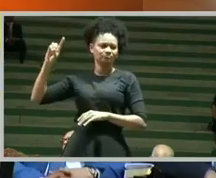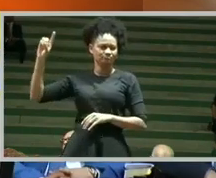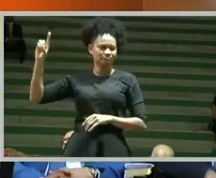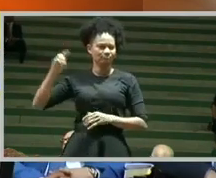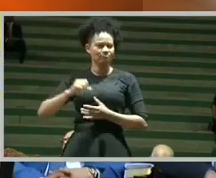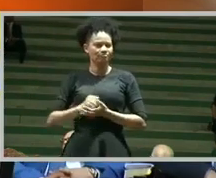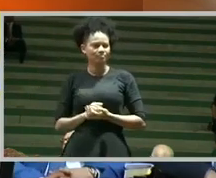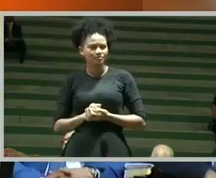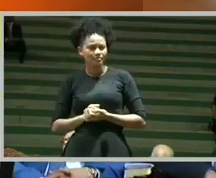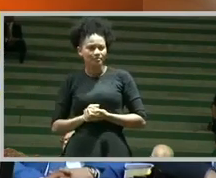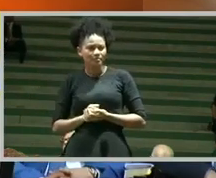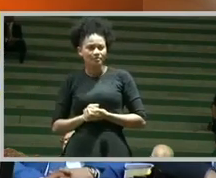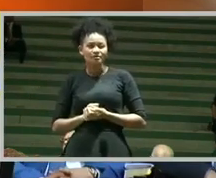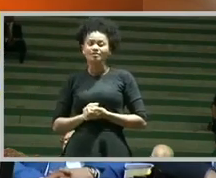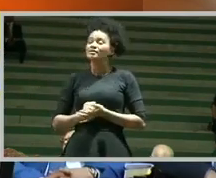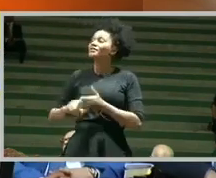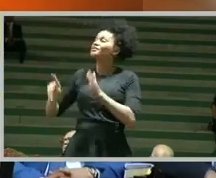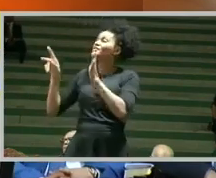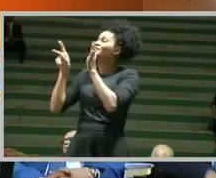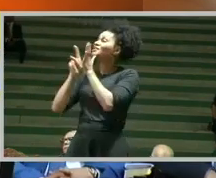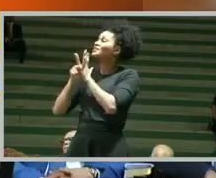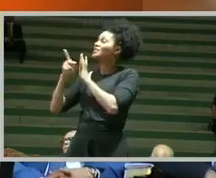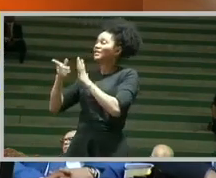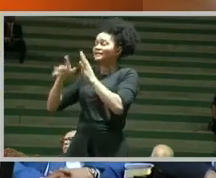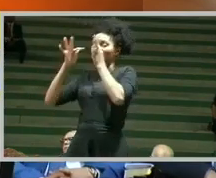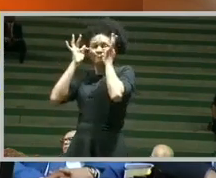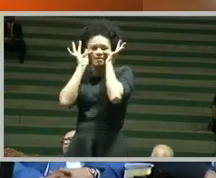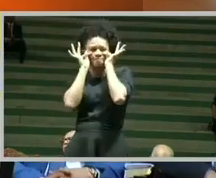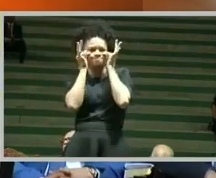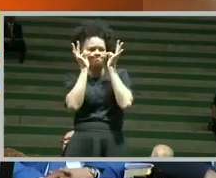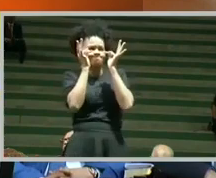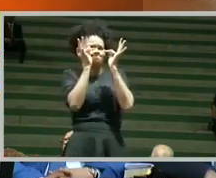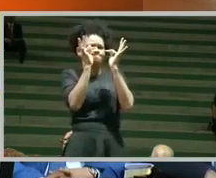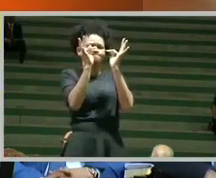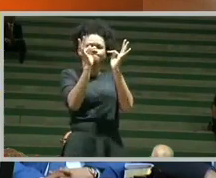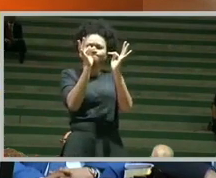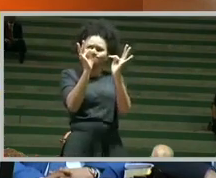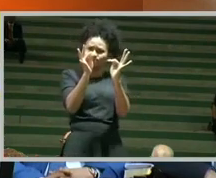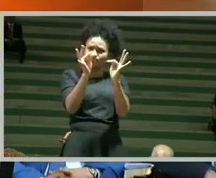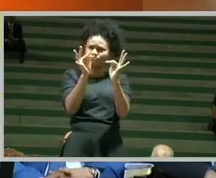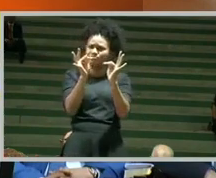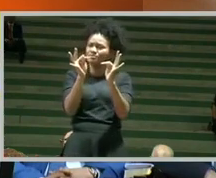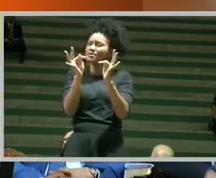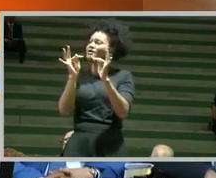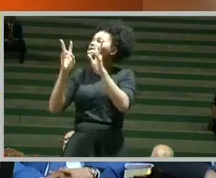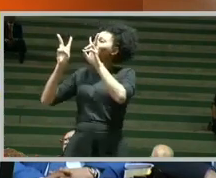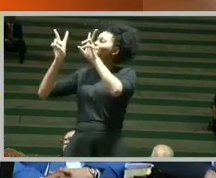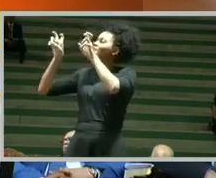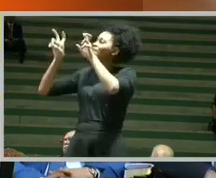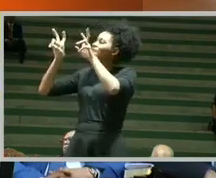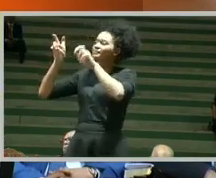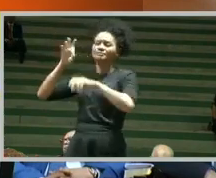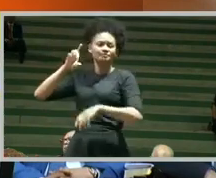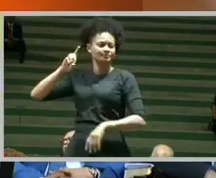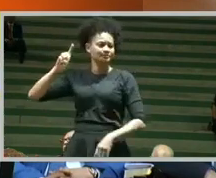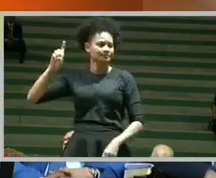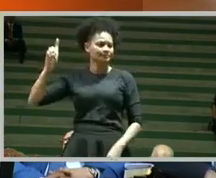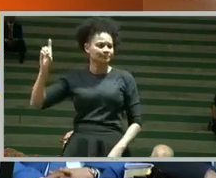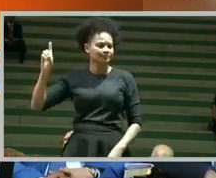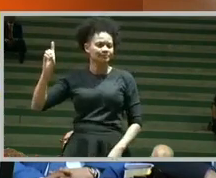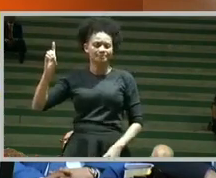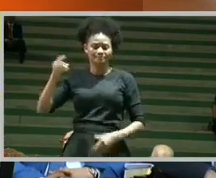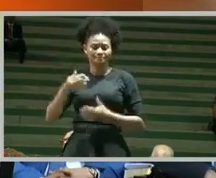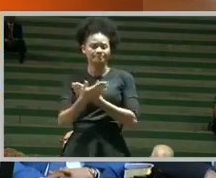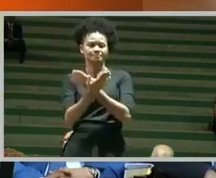palavras, ele está testemunhando sobre Deus para